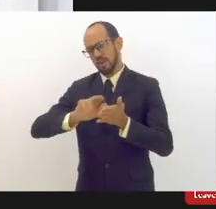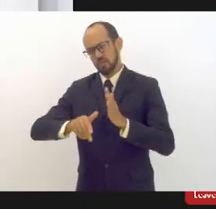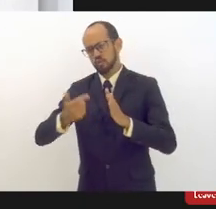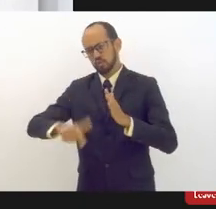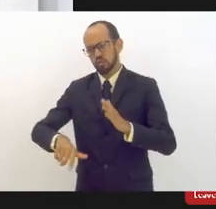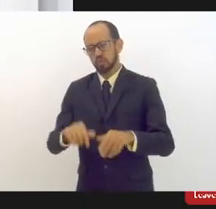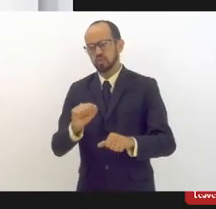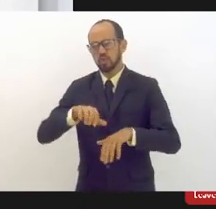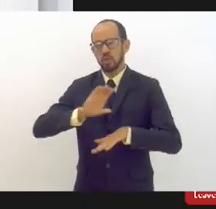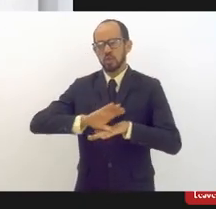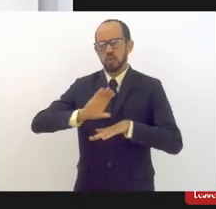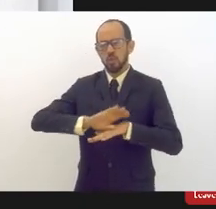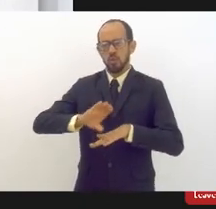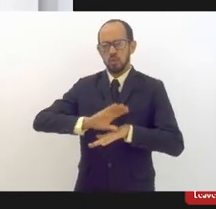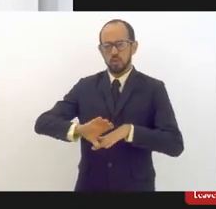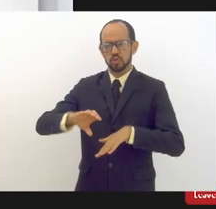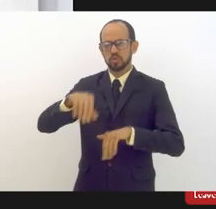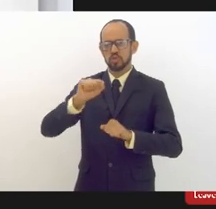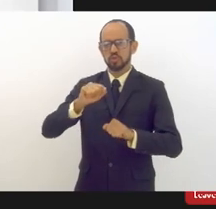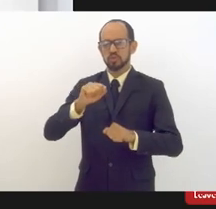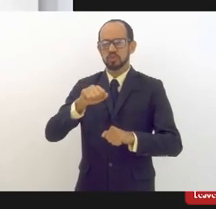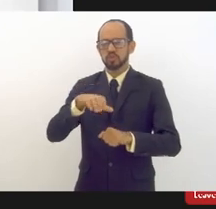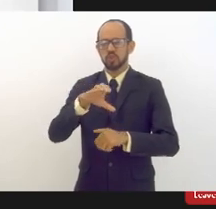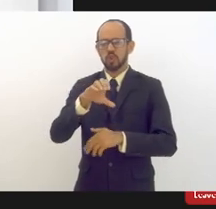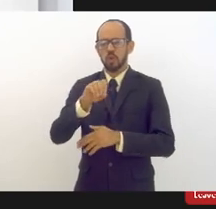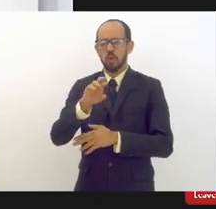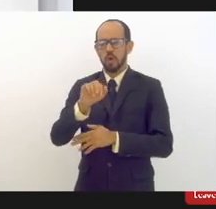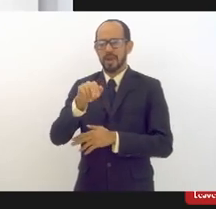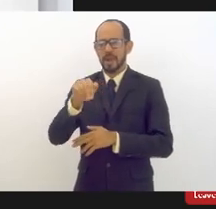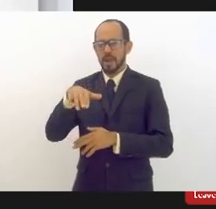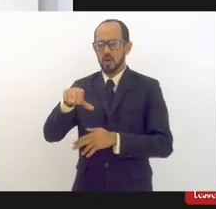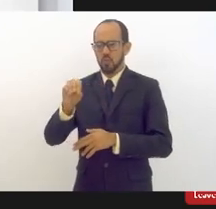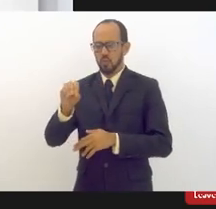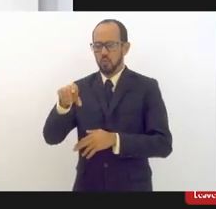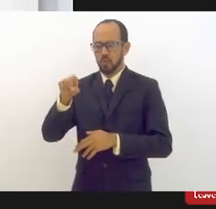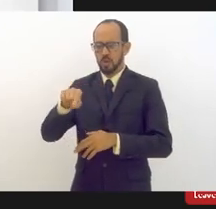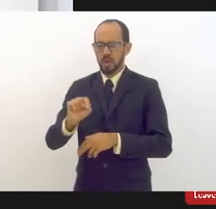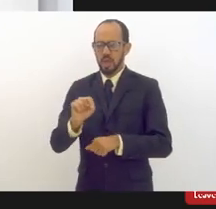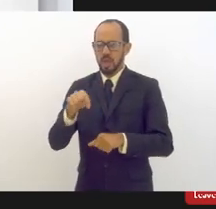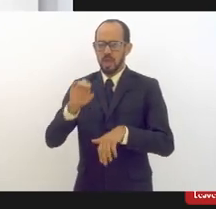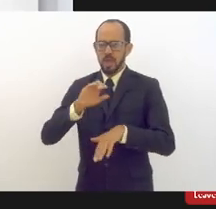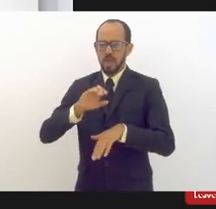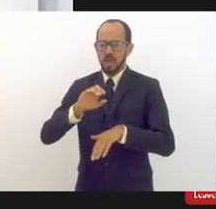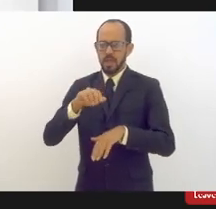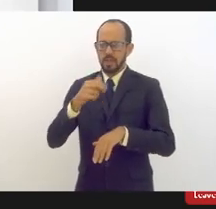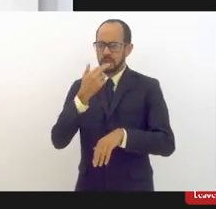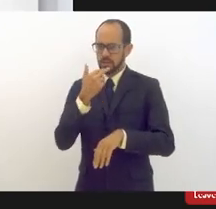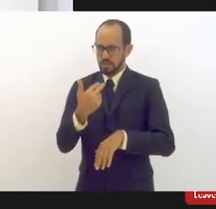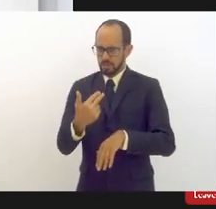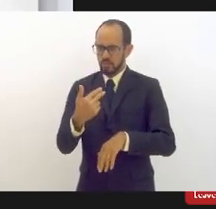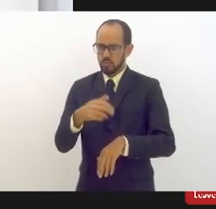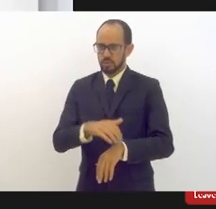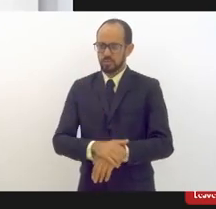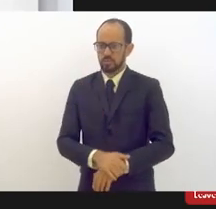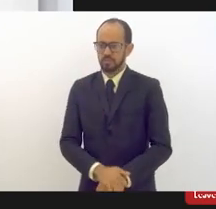Curso livre de coreano, esse não é uma intercultural, é um contraturno, longa binário, pode